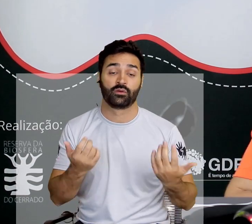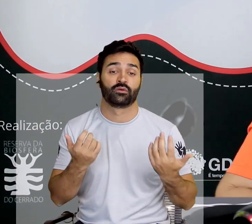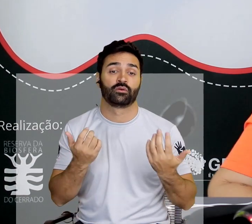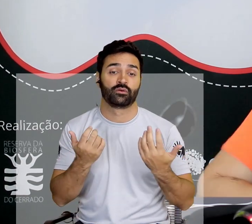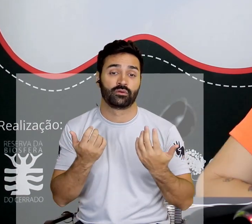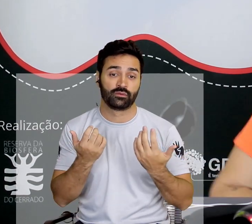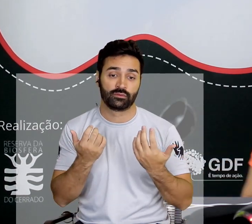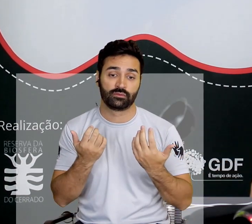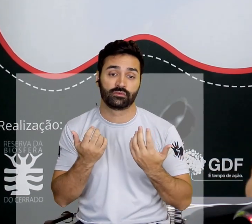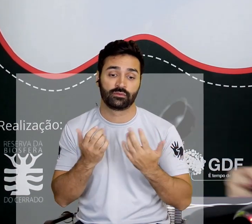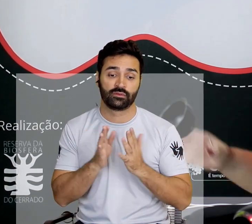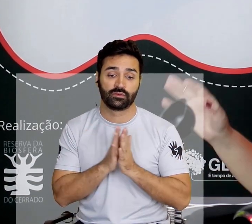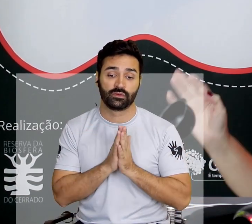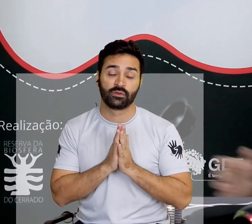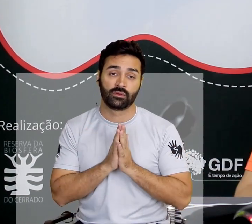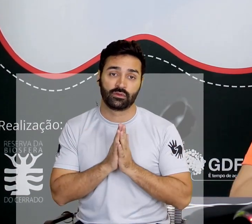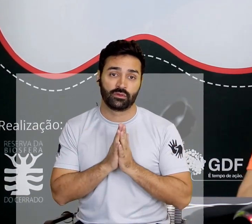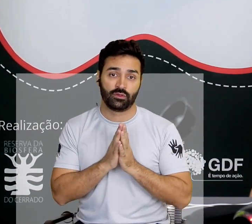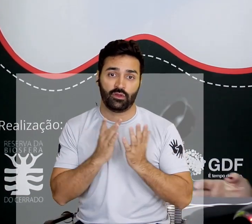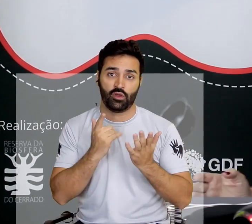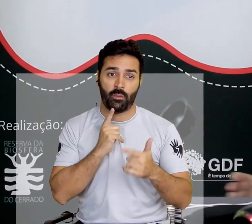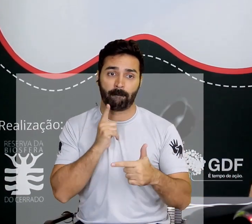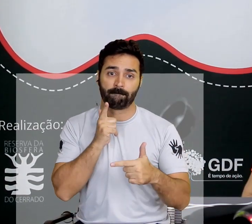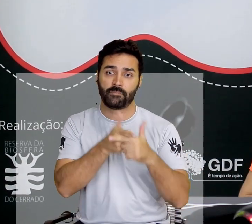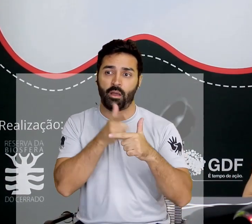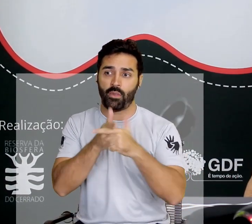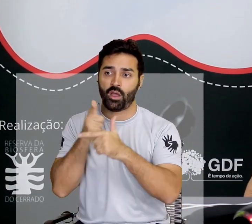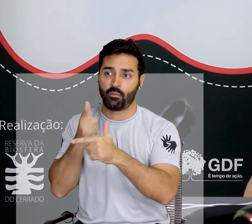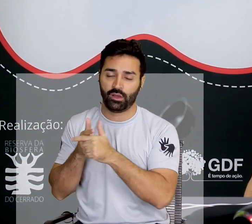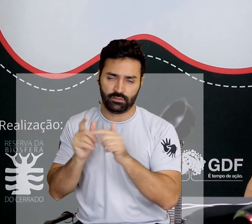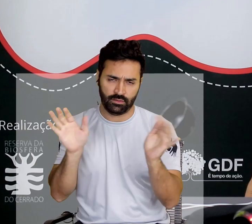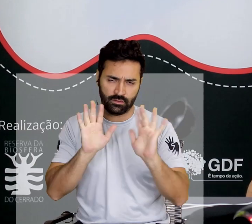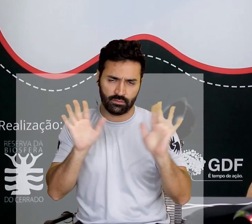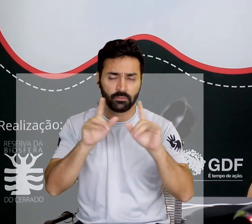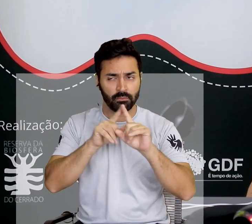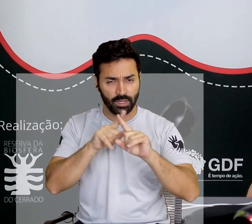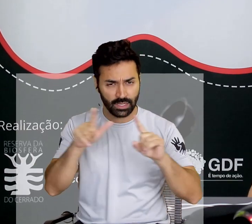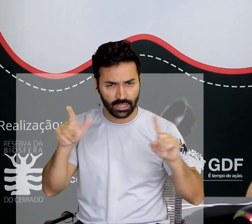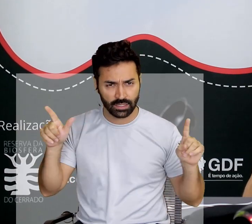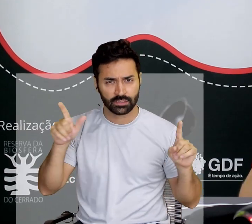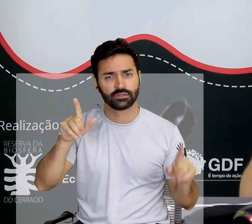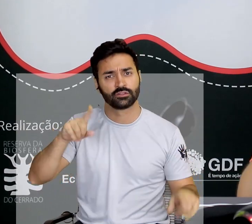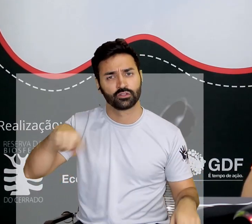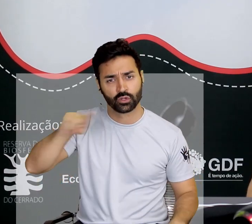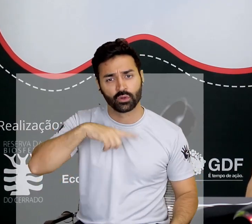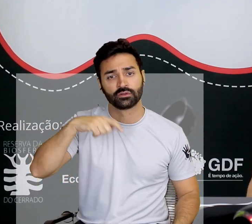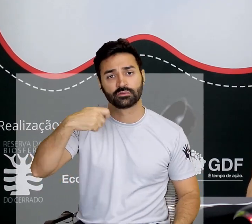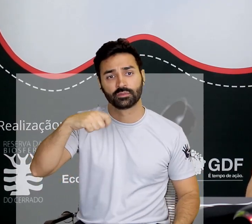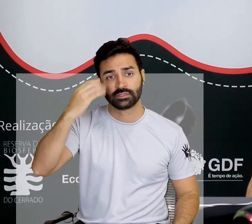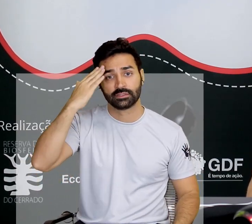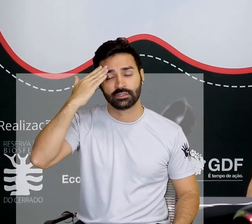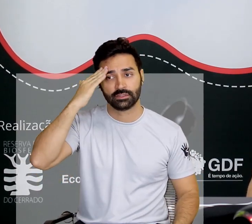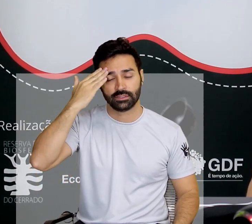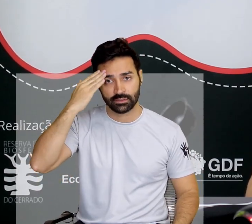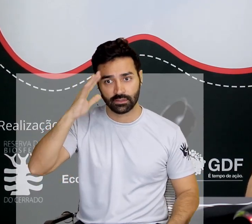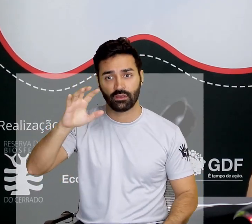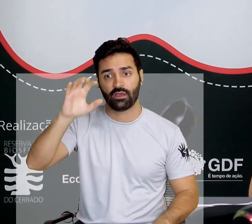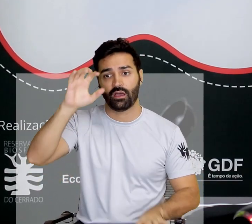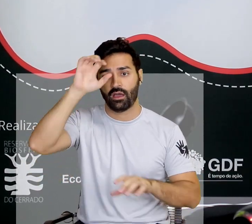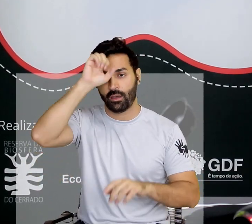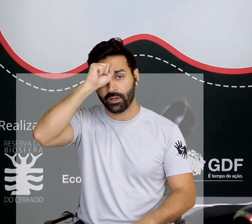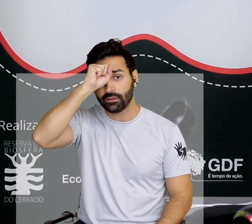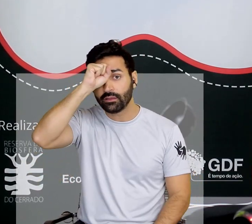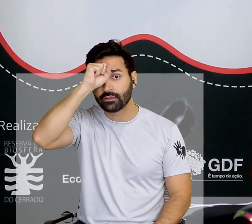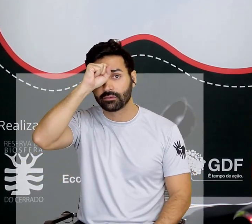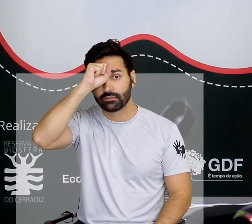gente? Claro que eu não vou chegar aqui dando bronca em todo mundo, mas a gente tem que entender e internalizar isso. E passar